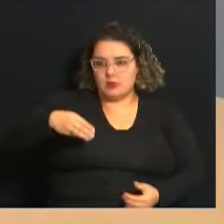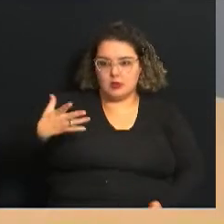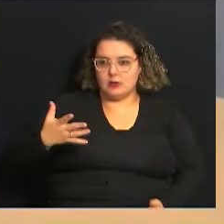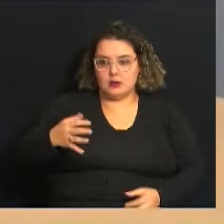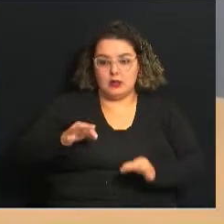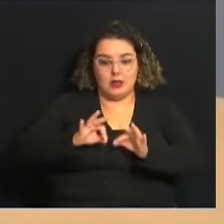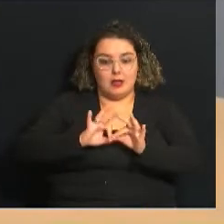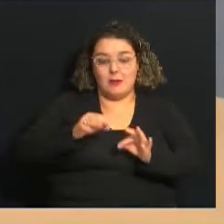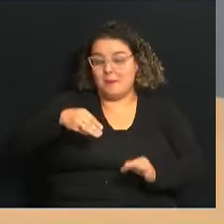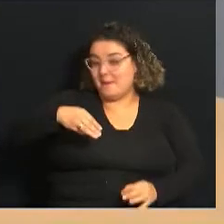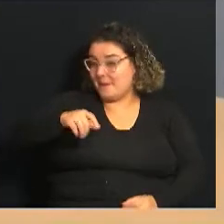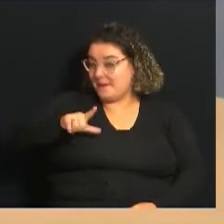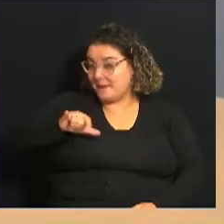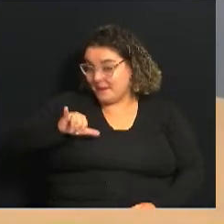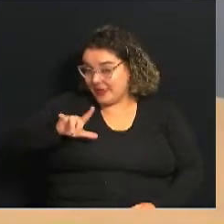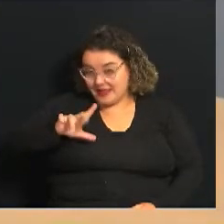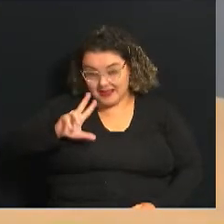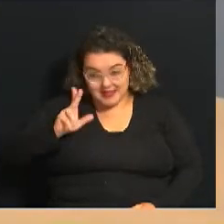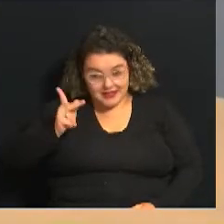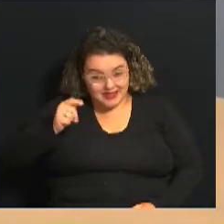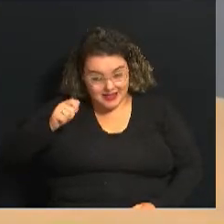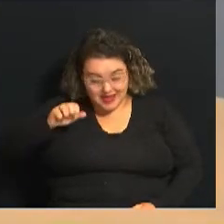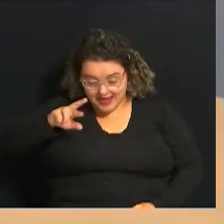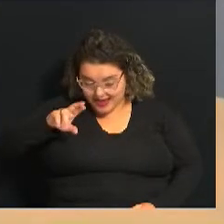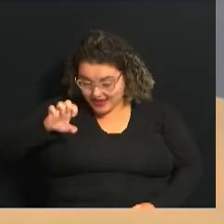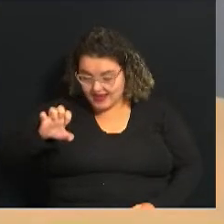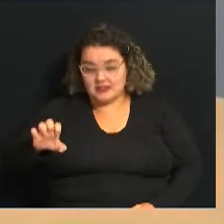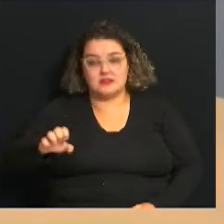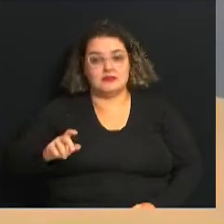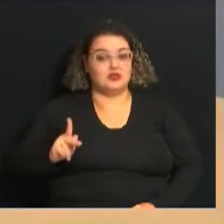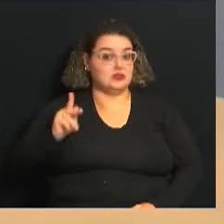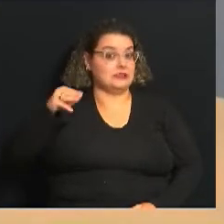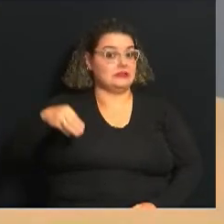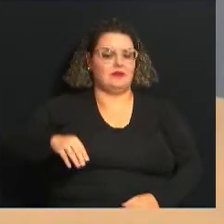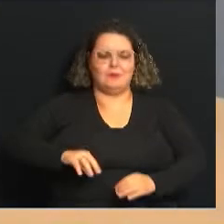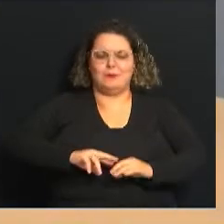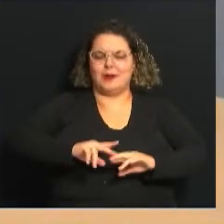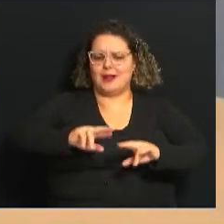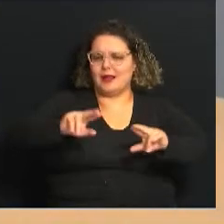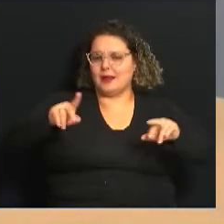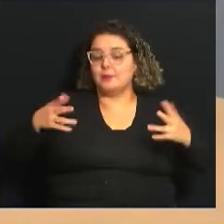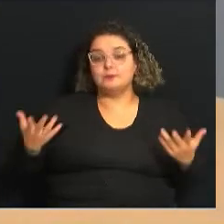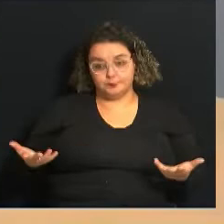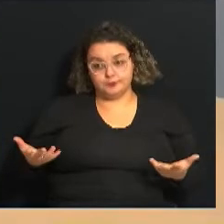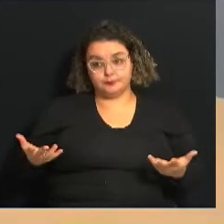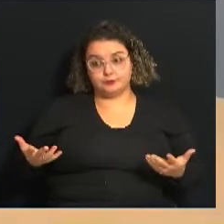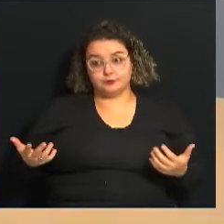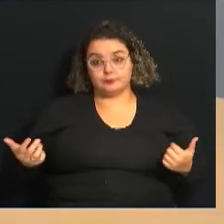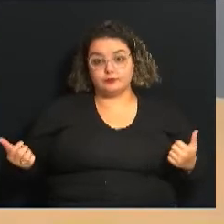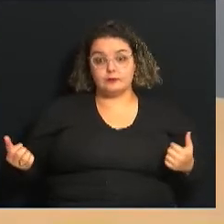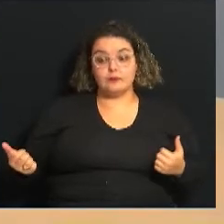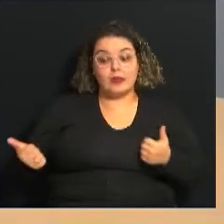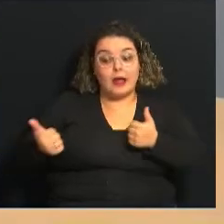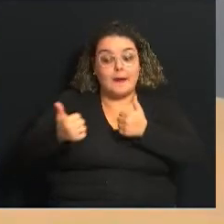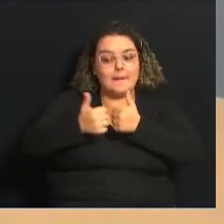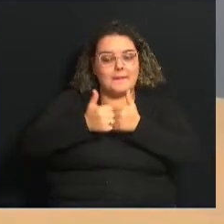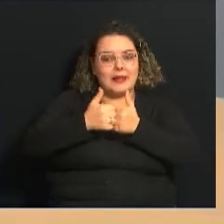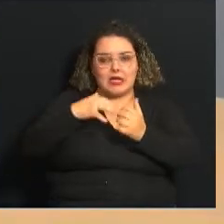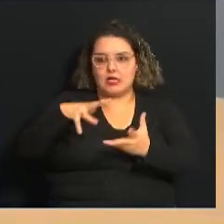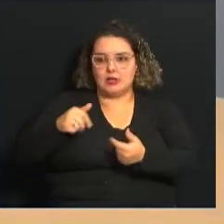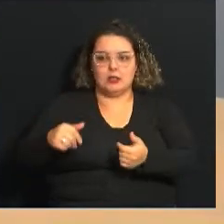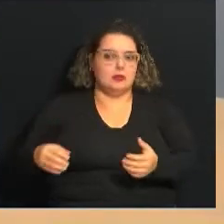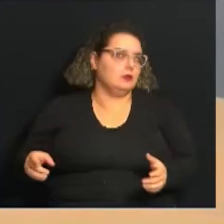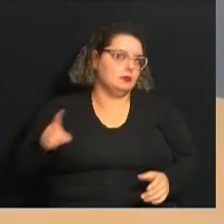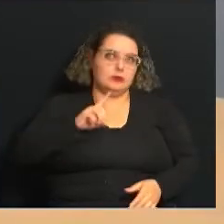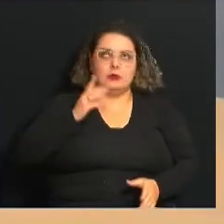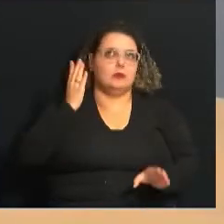quilômetros. Existem asteroides de todos os tamanhos. E eles eventualmente se aproximam da Terra. Não quer dizer que chegam a colidir, como